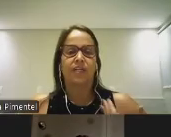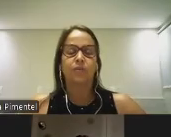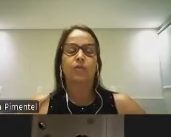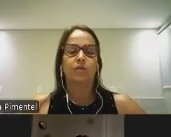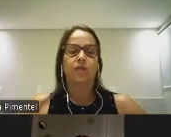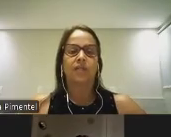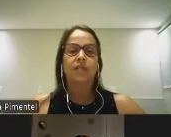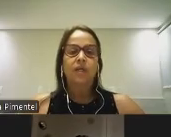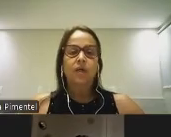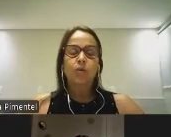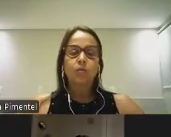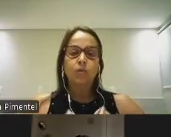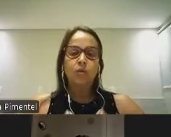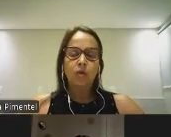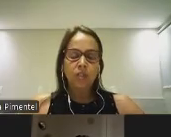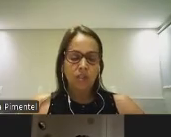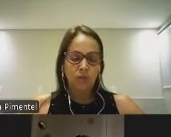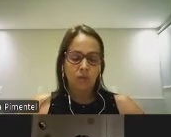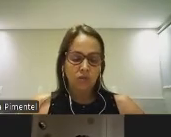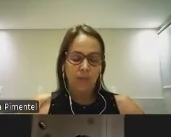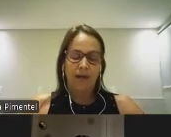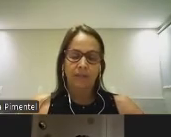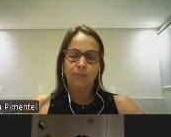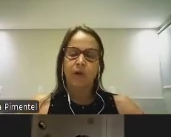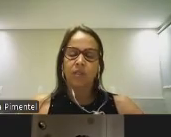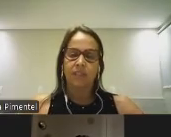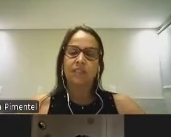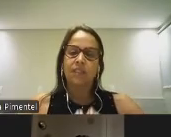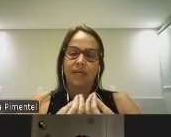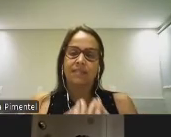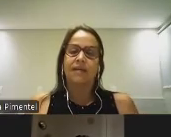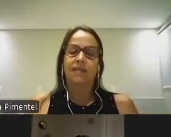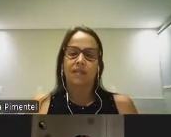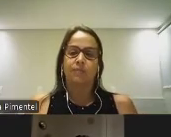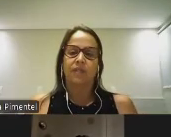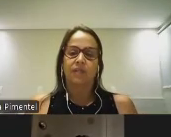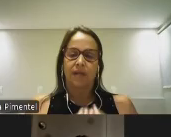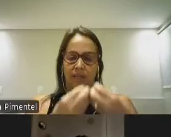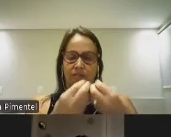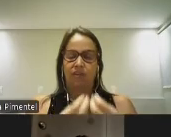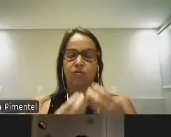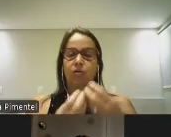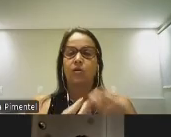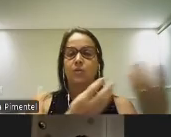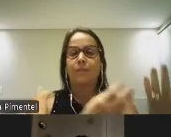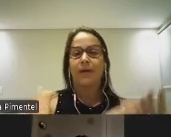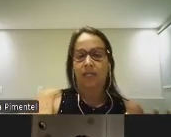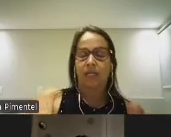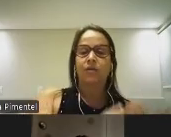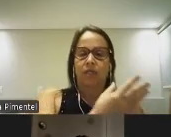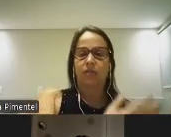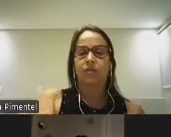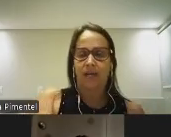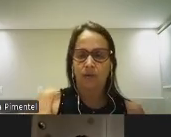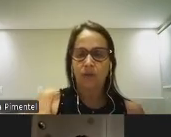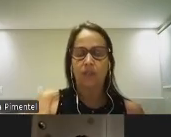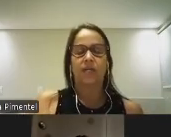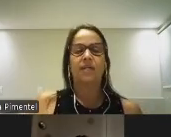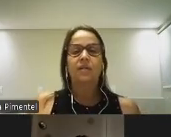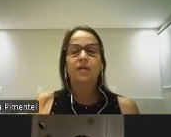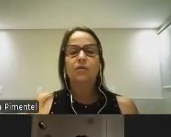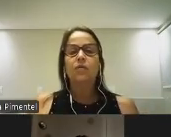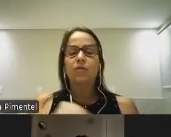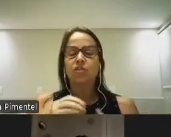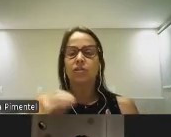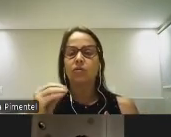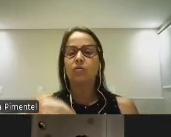poética, Flavinha, tu agora, como nós que somos parte importante dessa equipe, através do nosso aparelho intraoral,